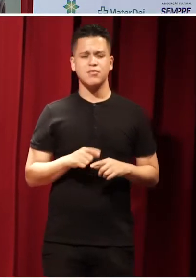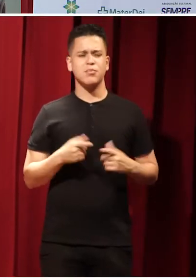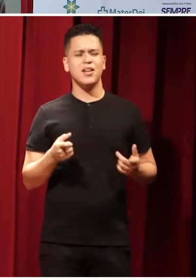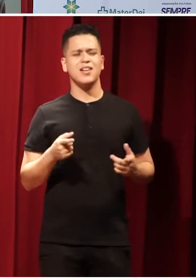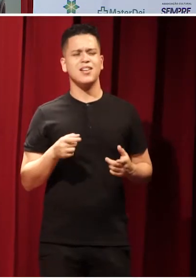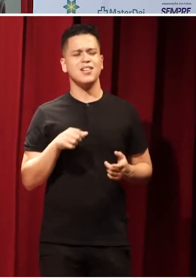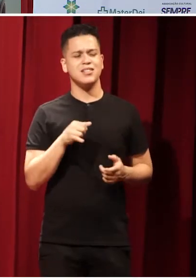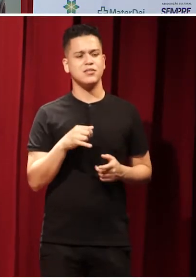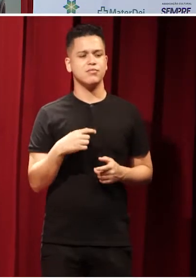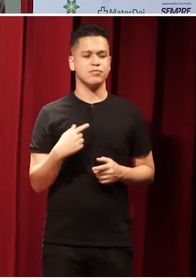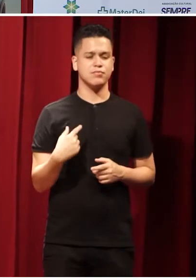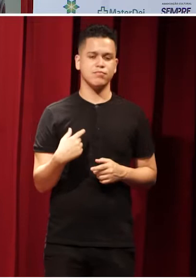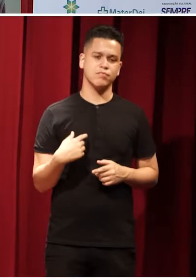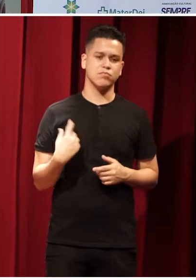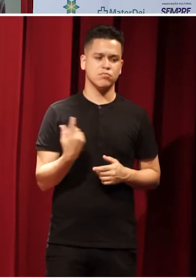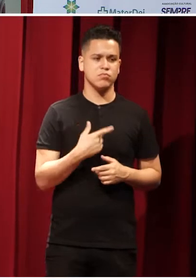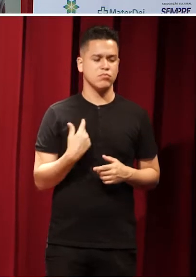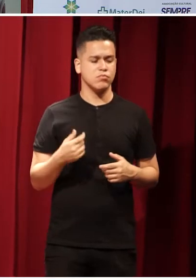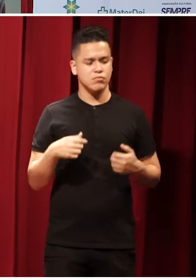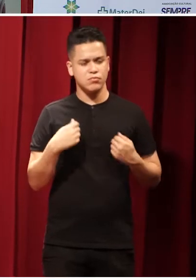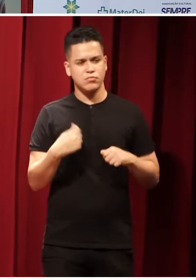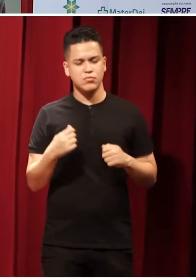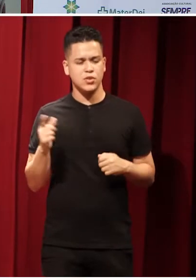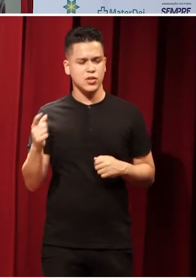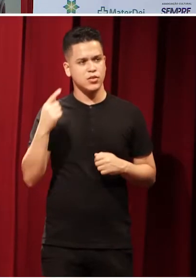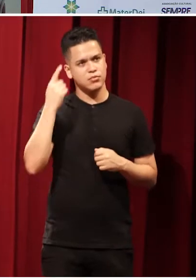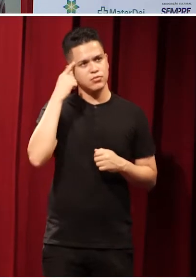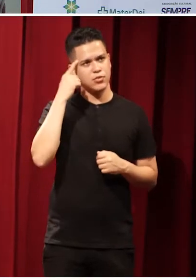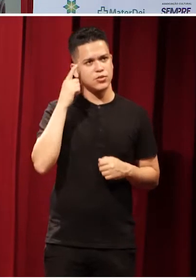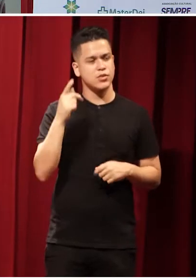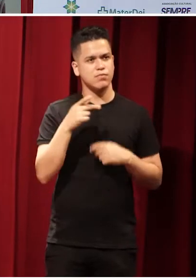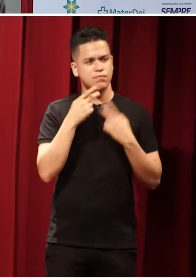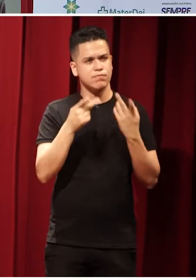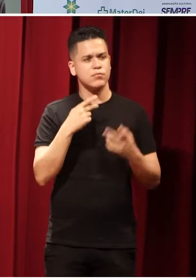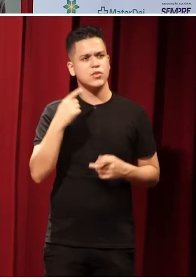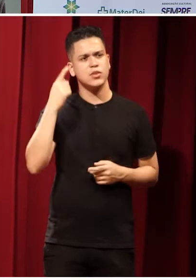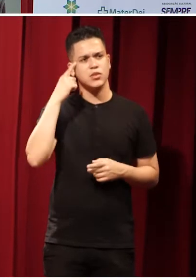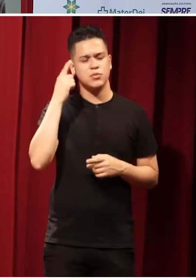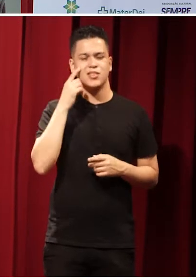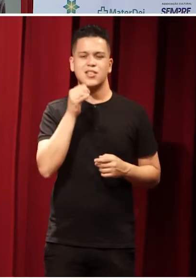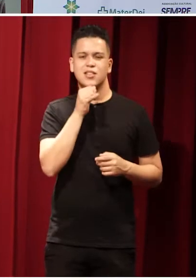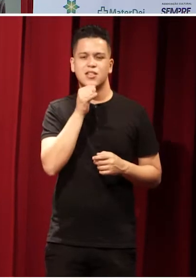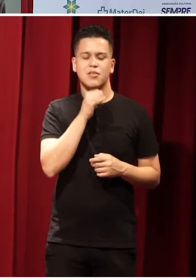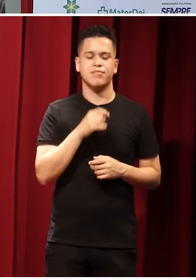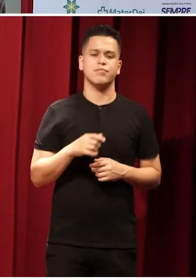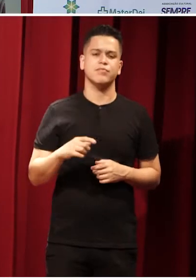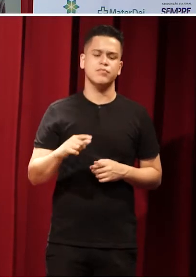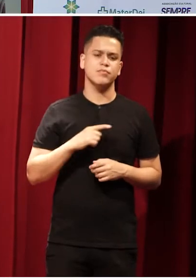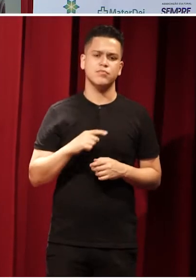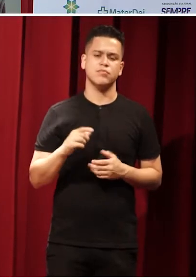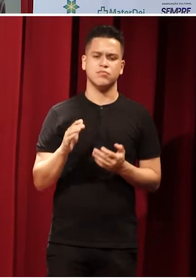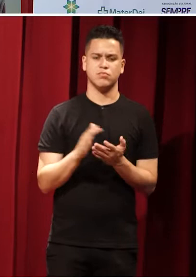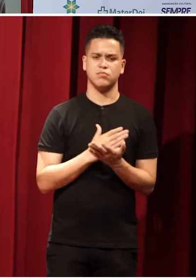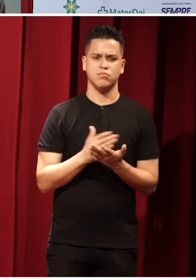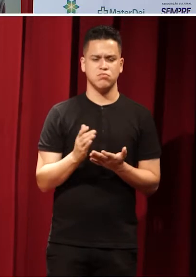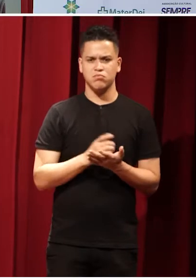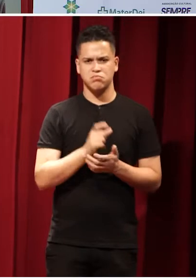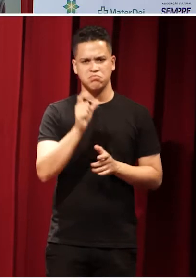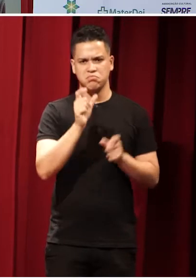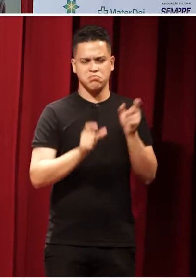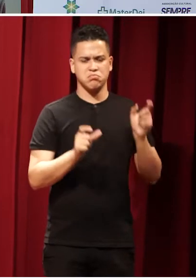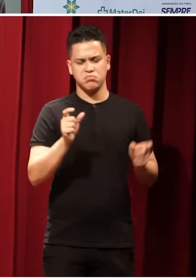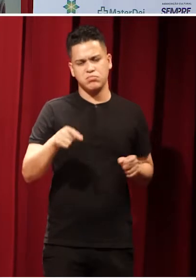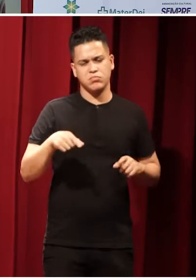que trabalhar, uma coisa que no decorrer da sua fala me ocorreu. Existem sempre as pessoas, né? Os